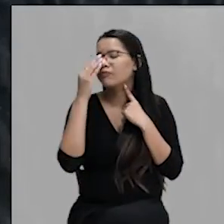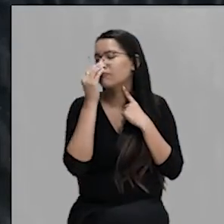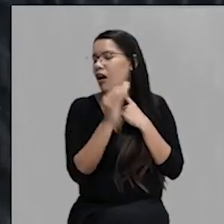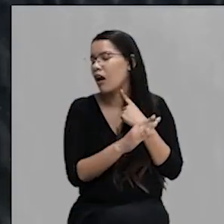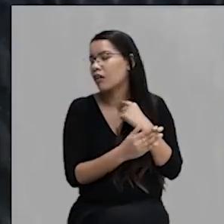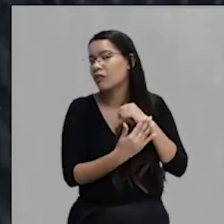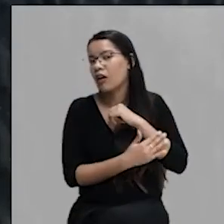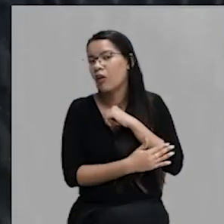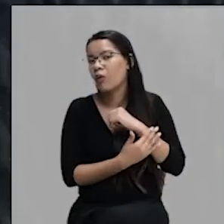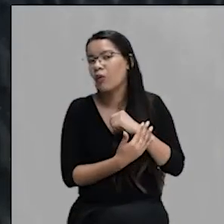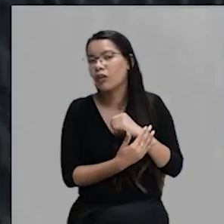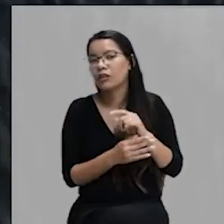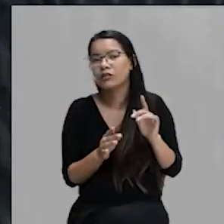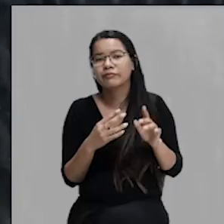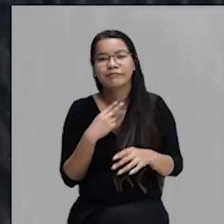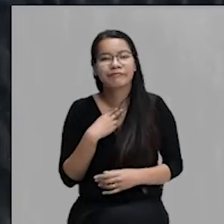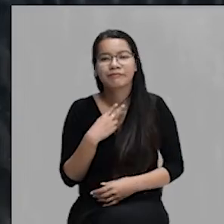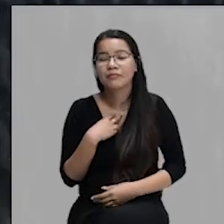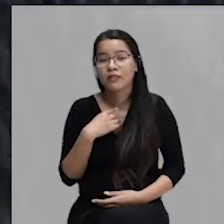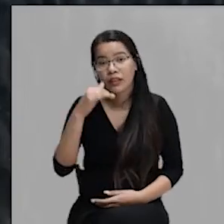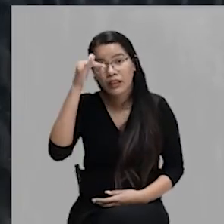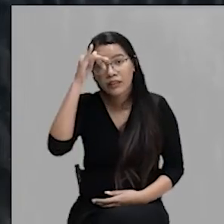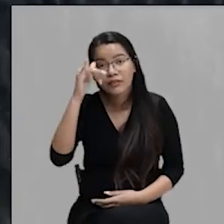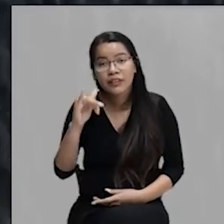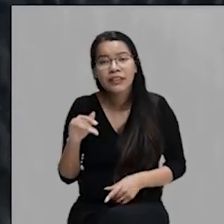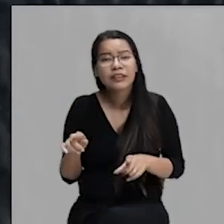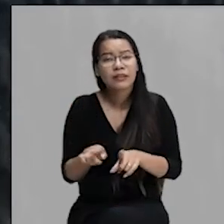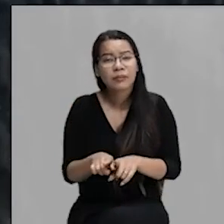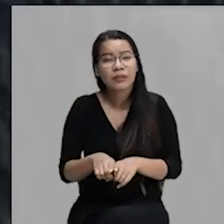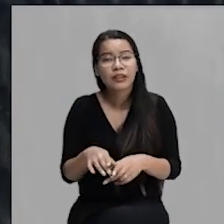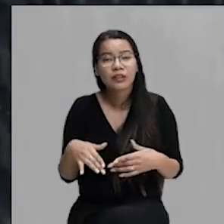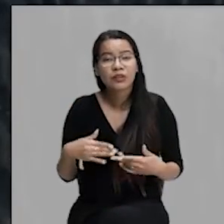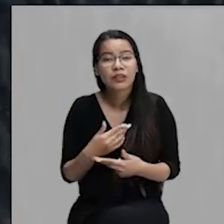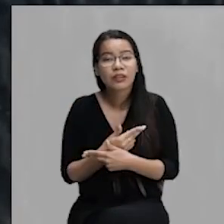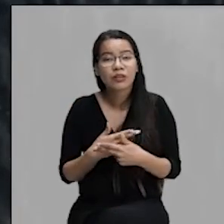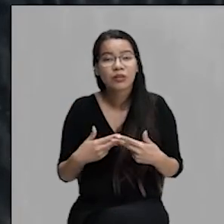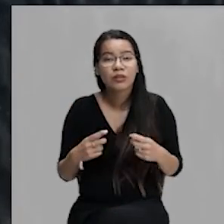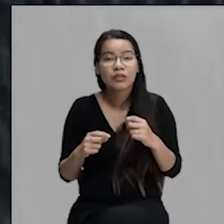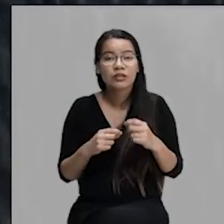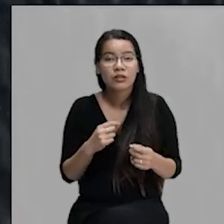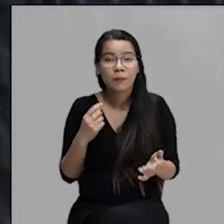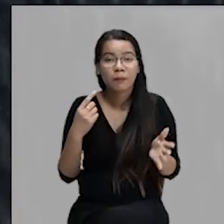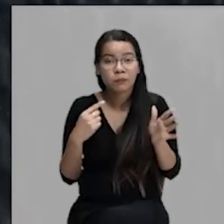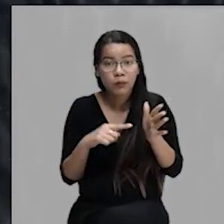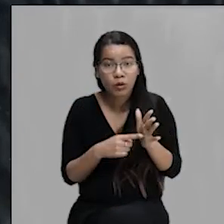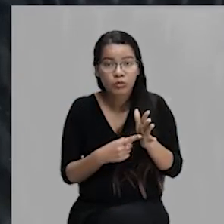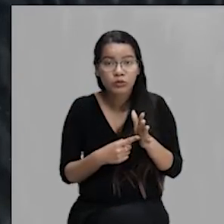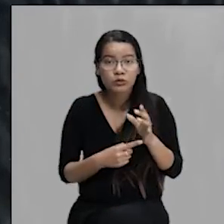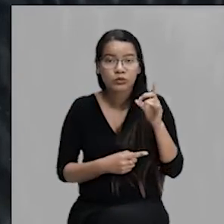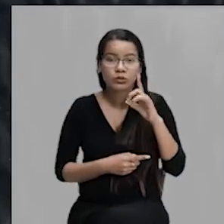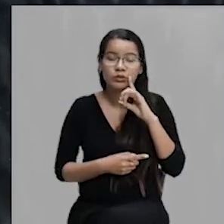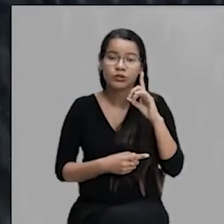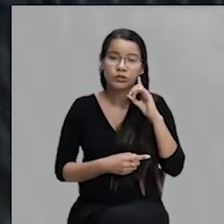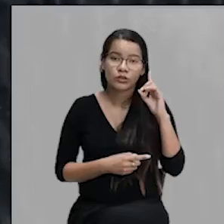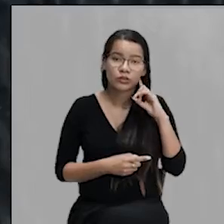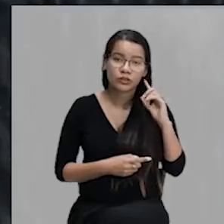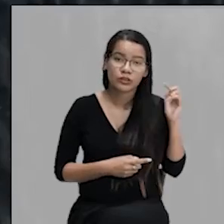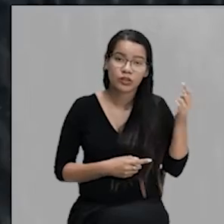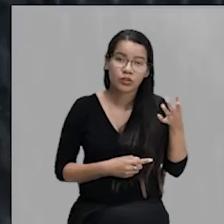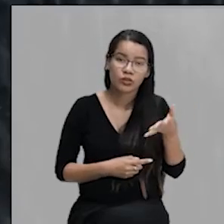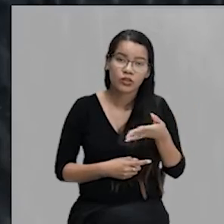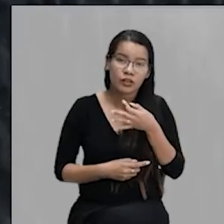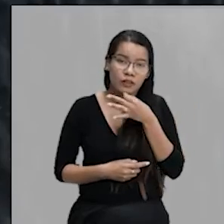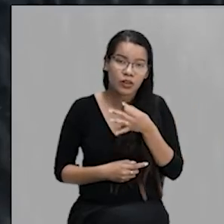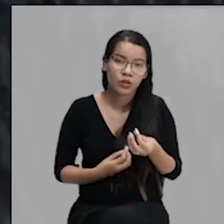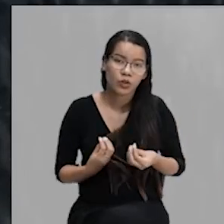inapropriado? Evita fazer isso também, entendeu? Então tem coisas que são muito pontuais, muito do dia a dia. Isso aqui que eu citei como